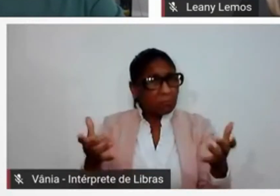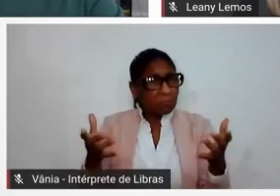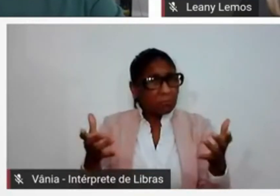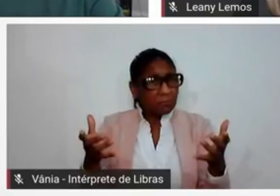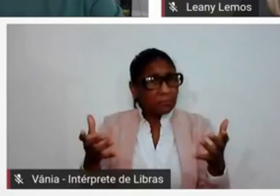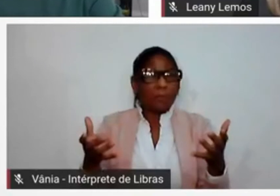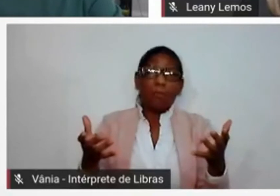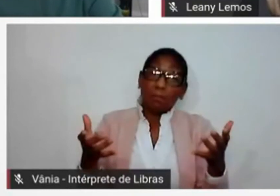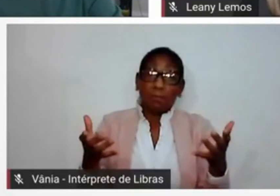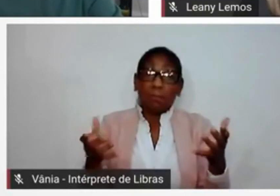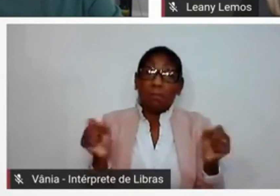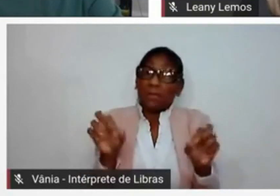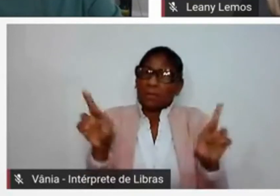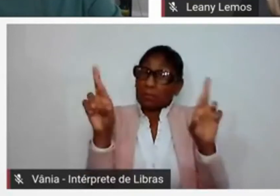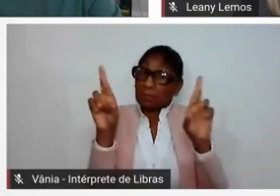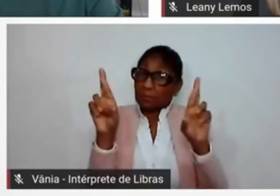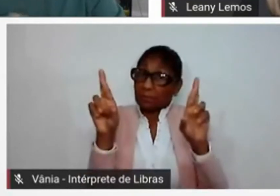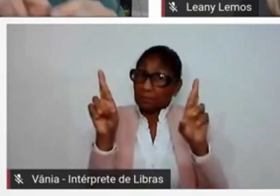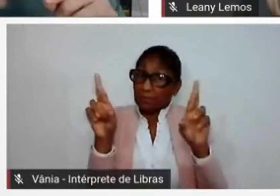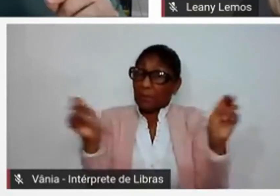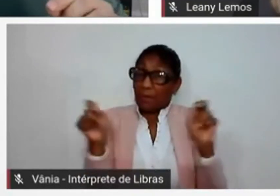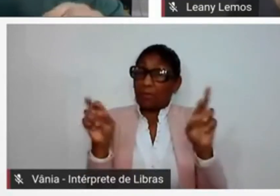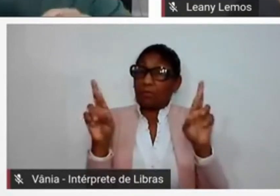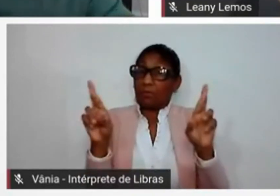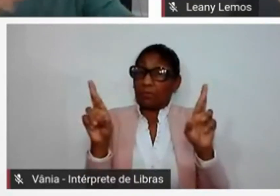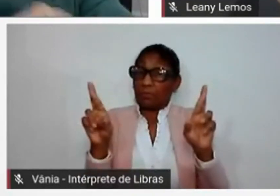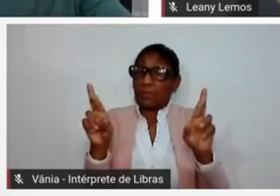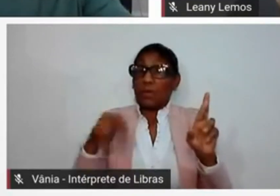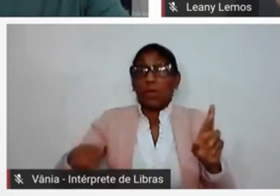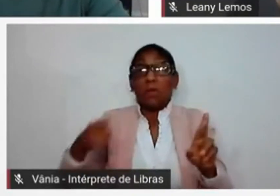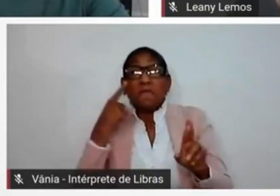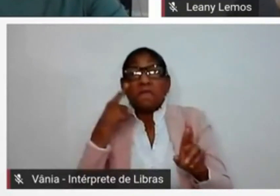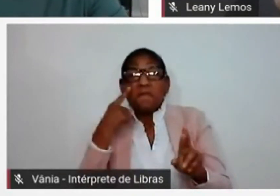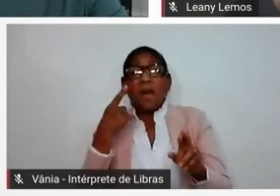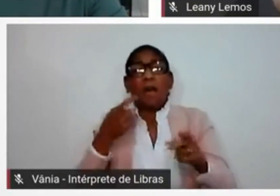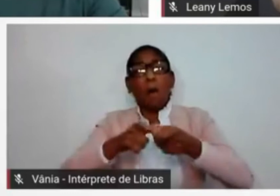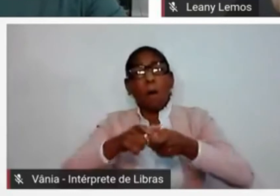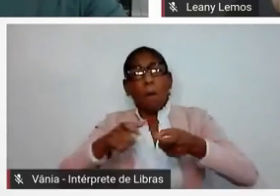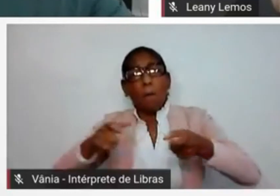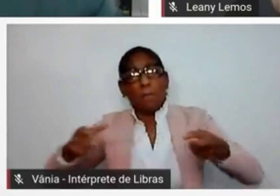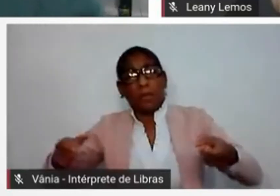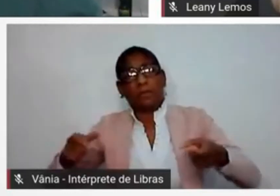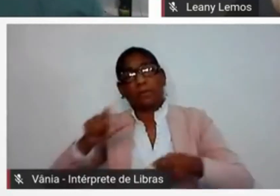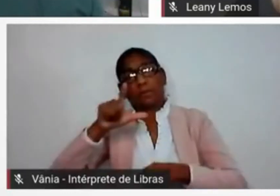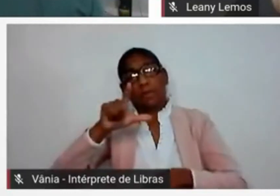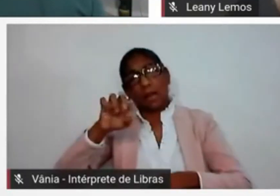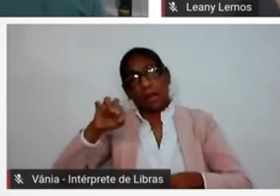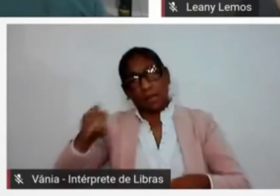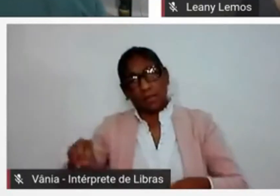essa expectativa, né? Como eu mostrei aqui para vocês, ainda estamos vendo expansão de ocupação, até porque, como falou a